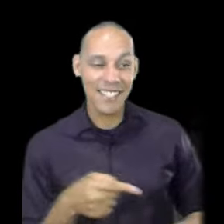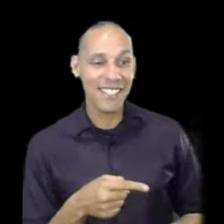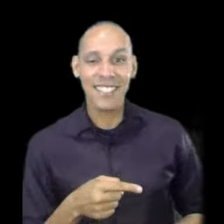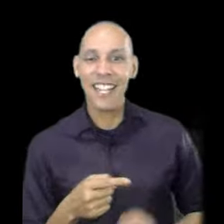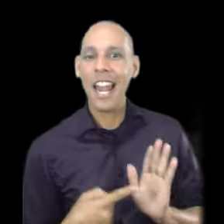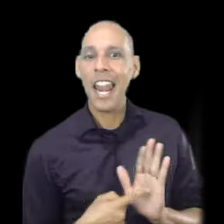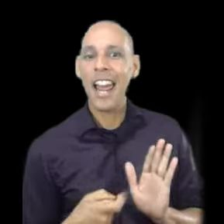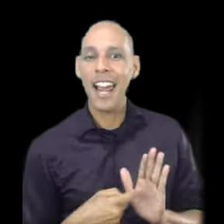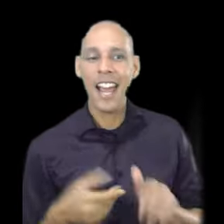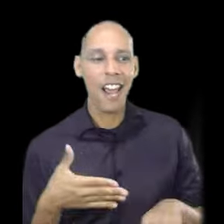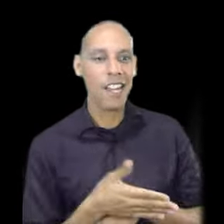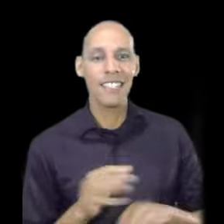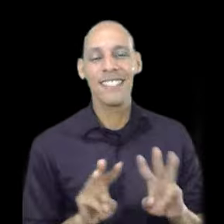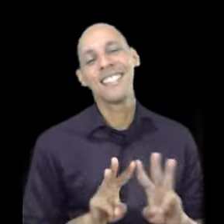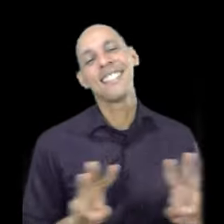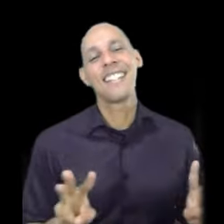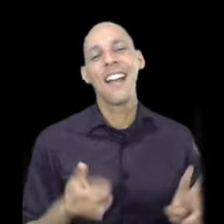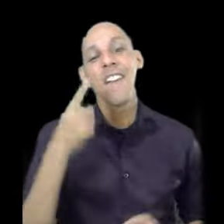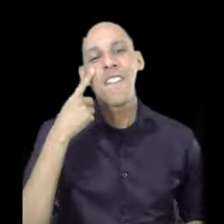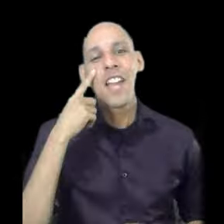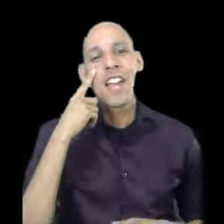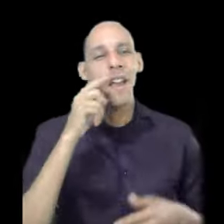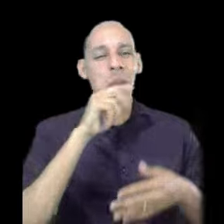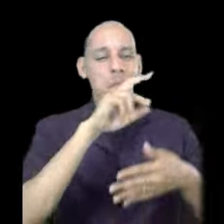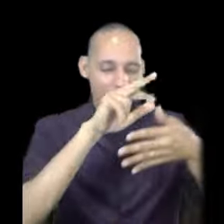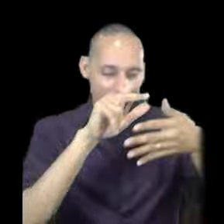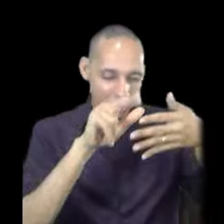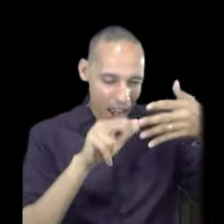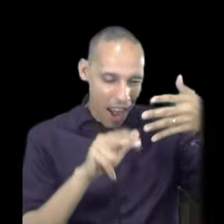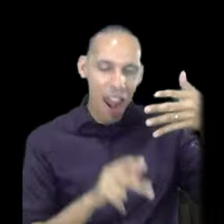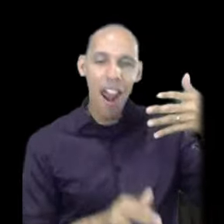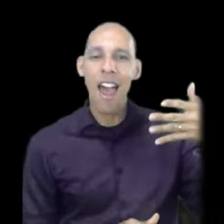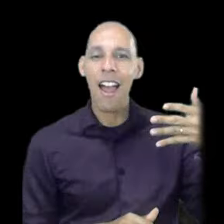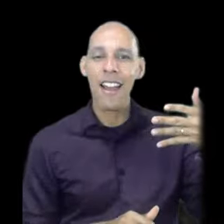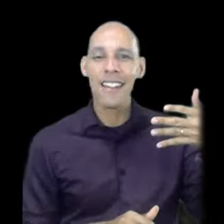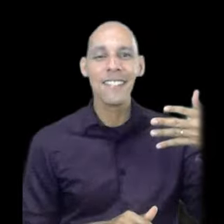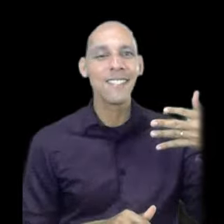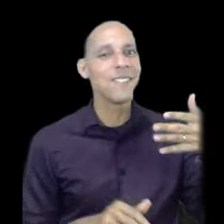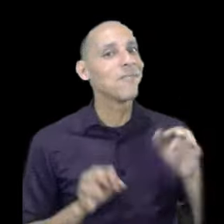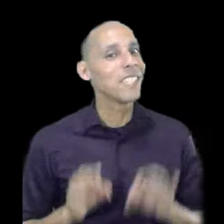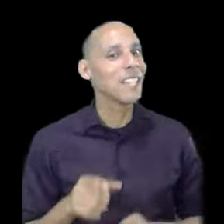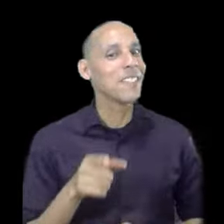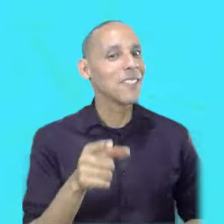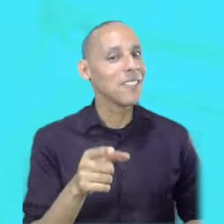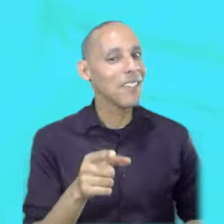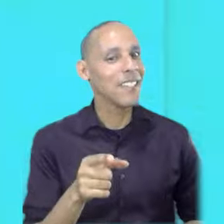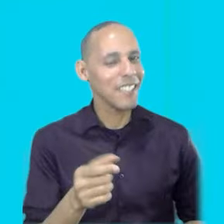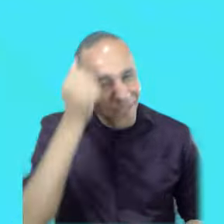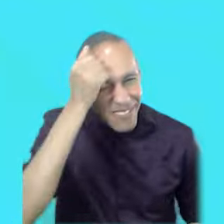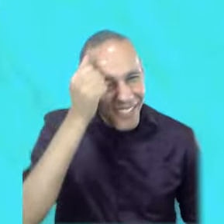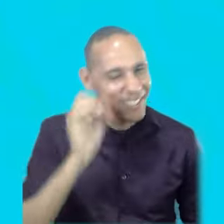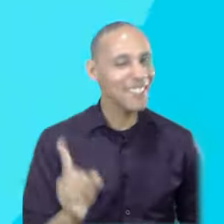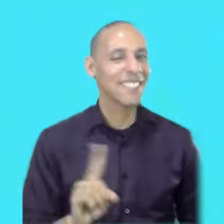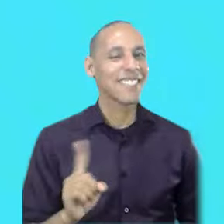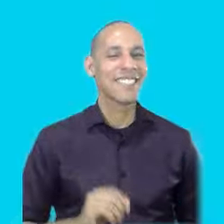o site para ver todas as oportunidades. Tenho certeza que você não vai se arrepender.